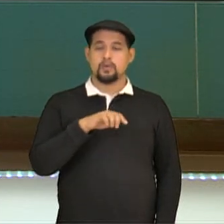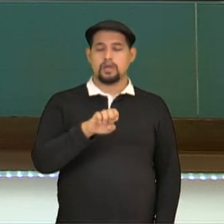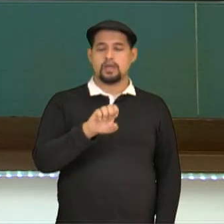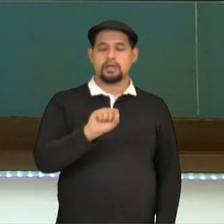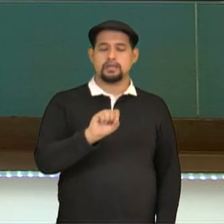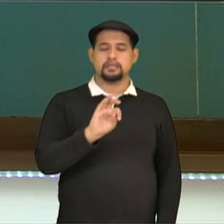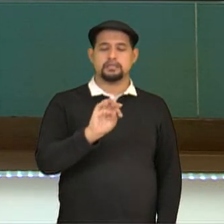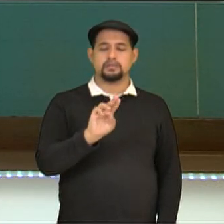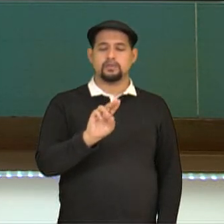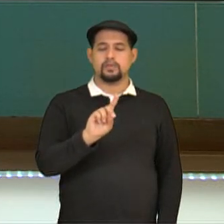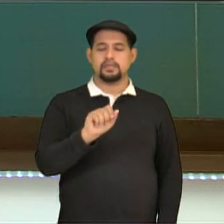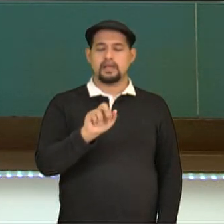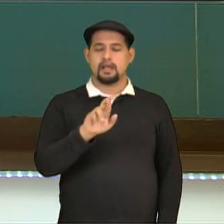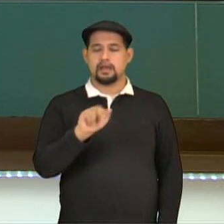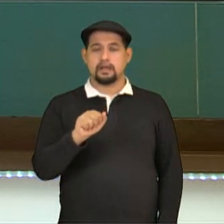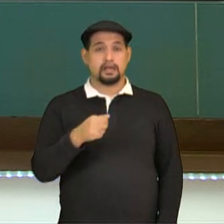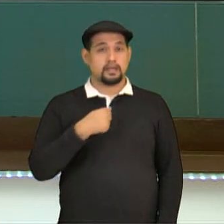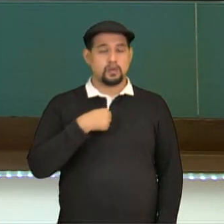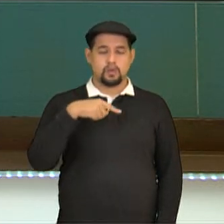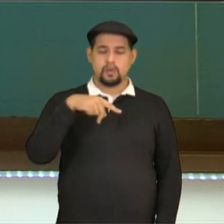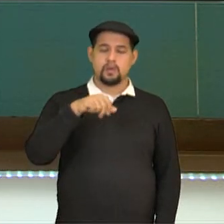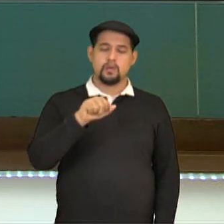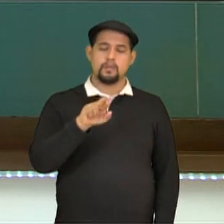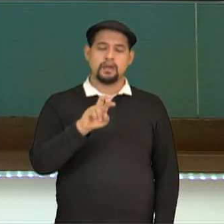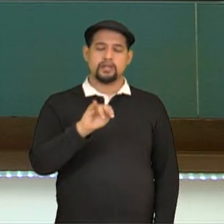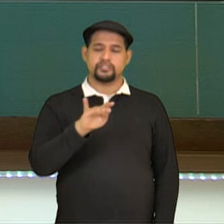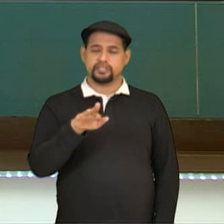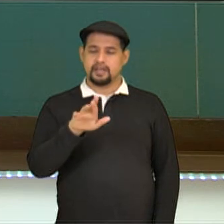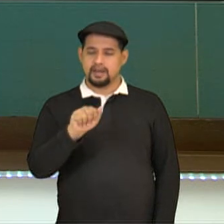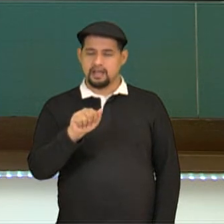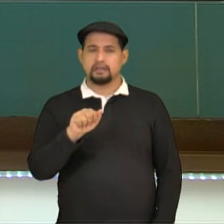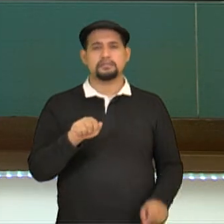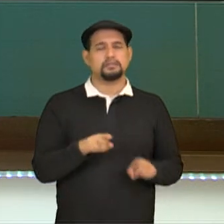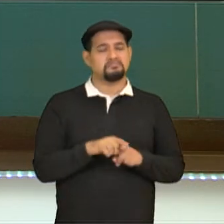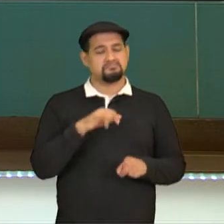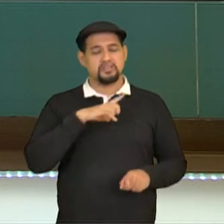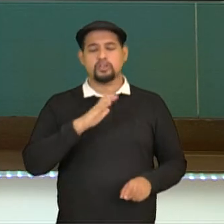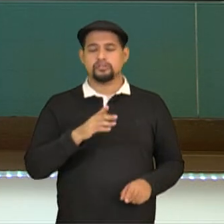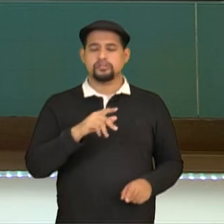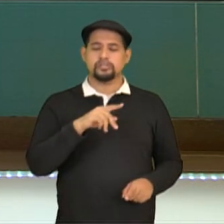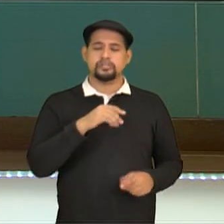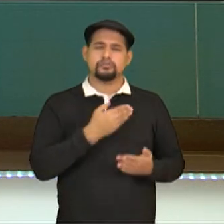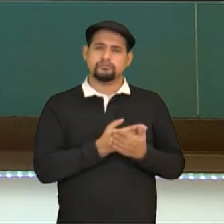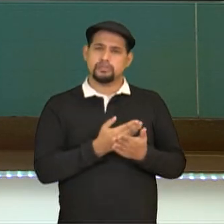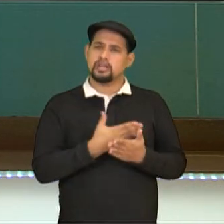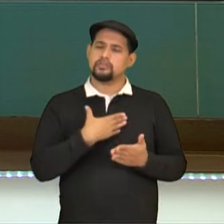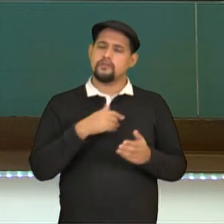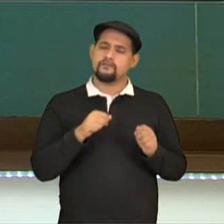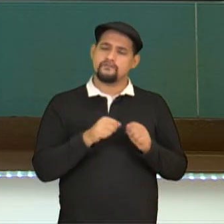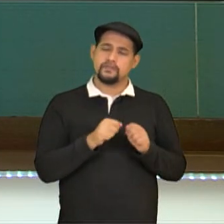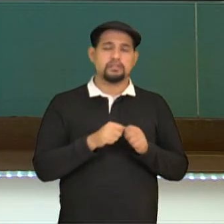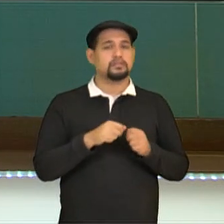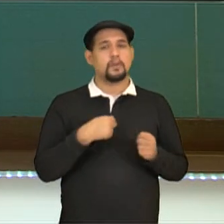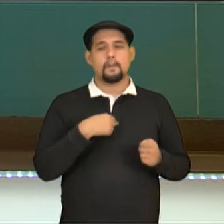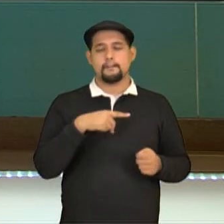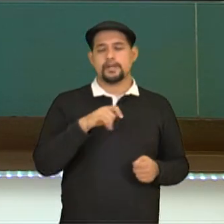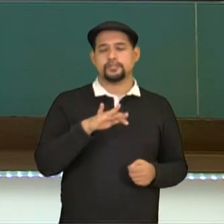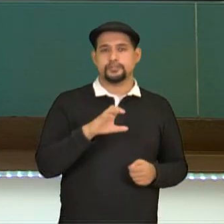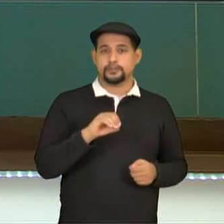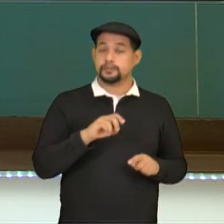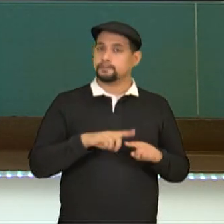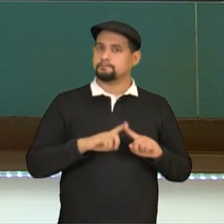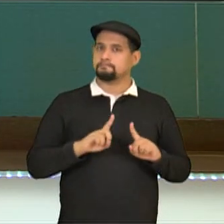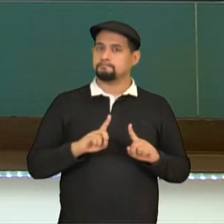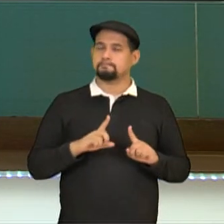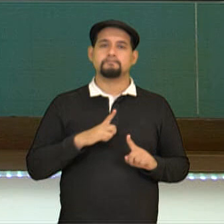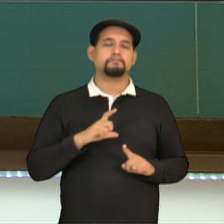fizera, eu partira, né, para dizer eu tinha estudado, eu tinha feito, eu tinha partido. Só que a